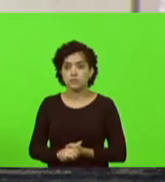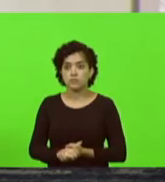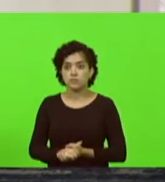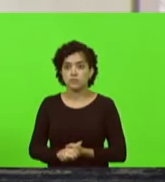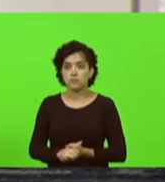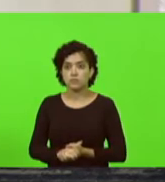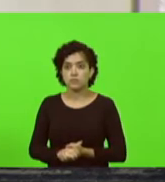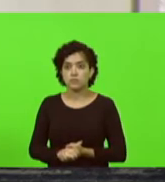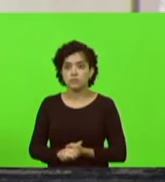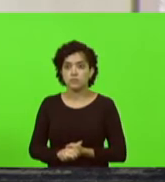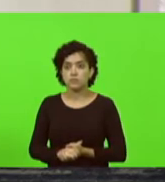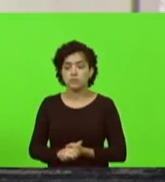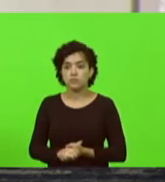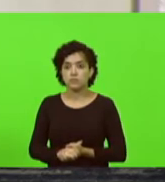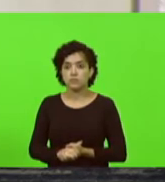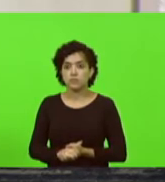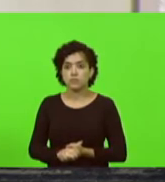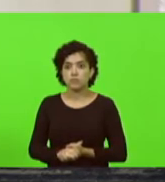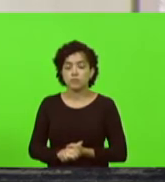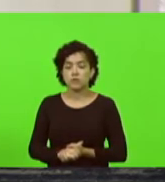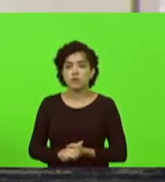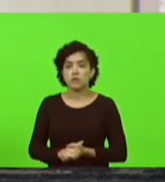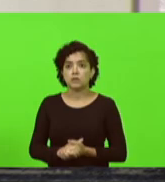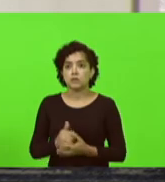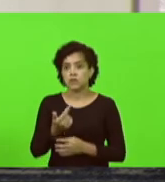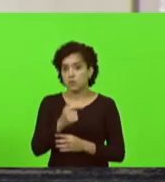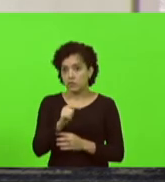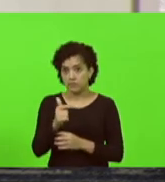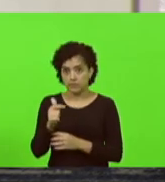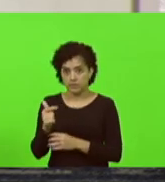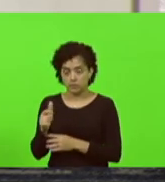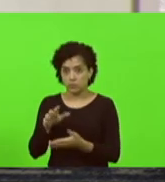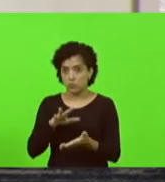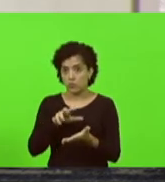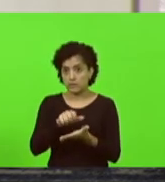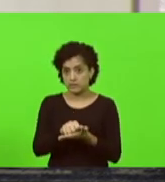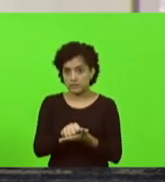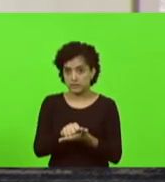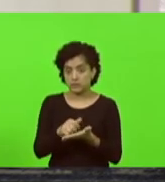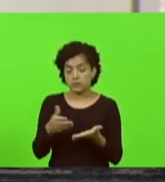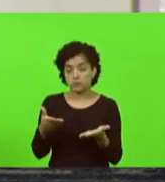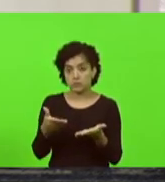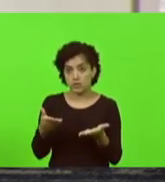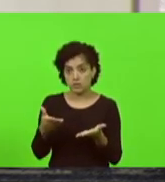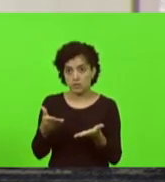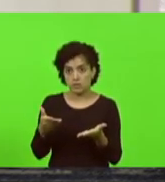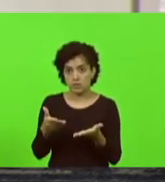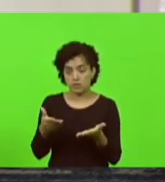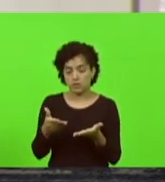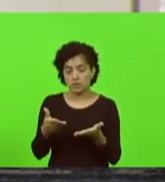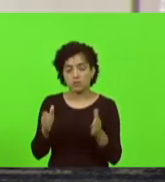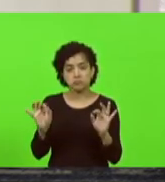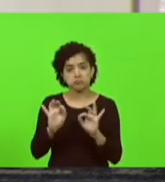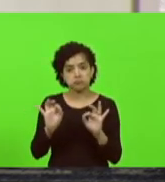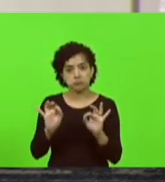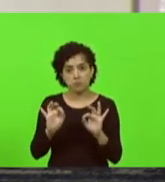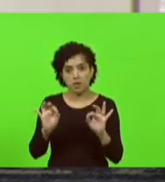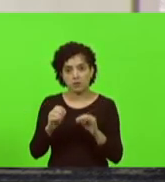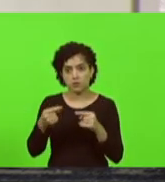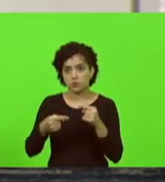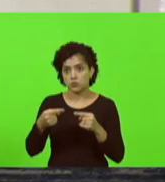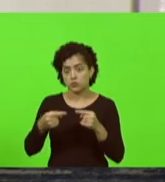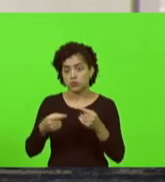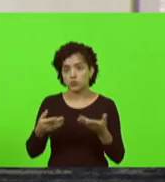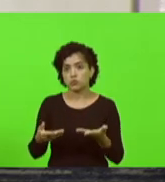secretariando a sessão. Não havendo mais oradores inscritos e nada a deliberar,